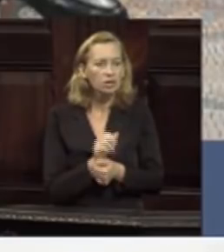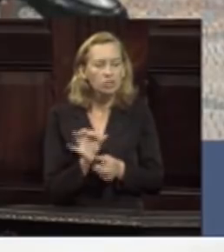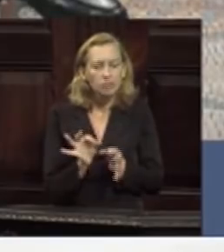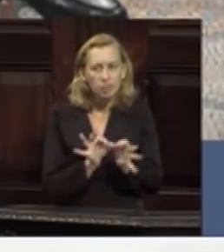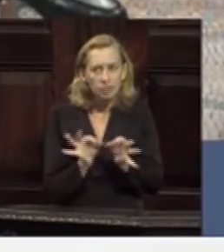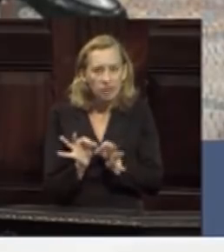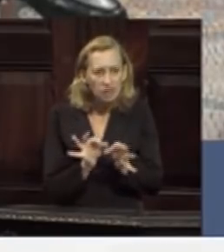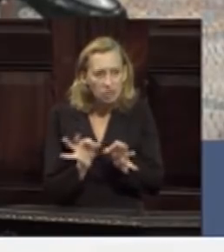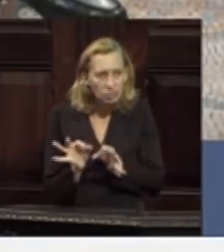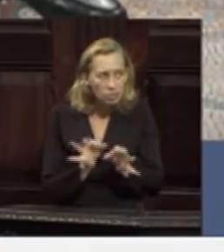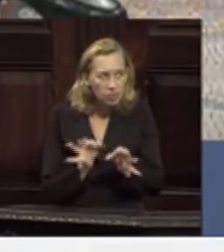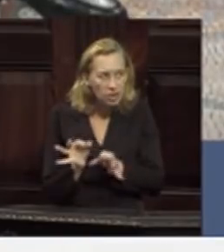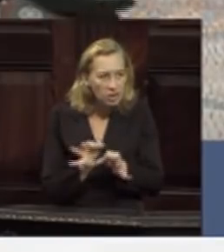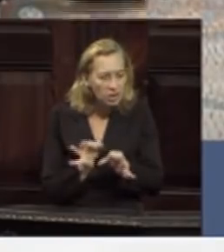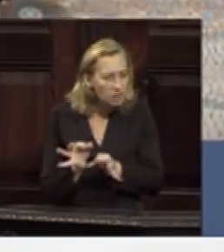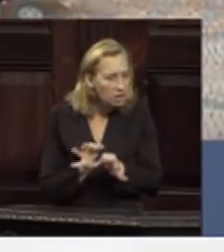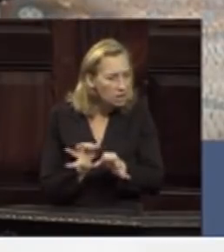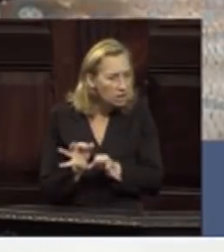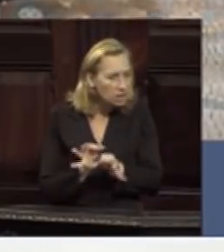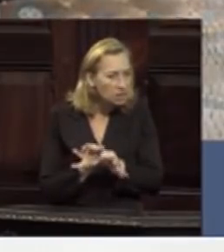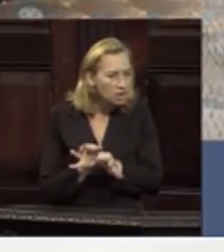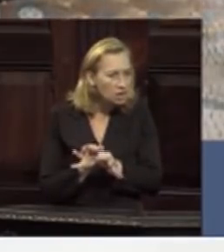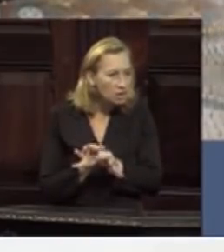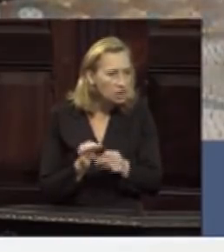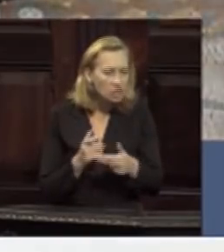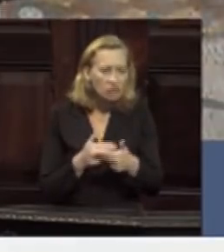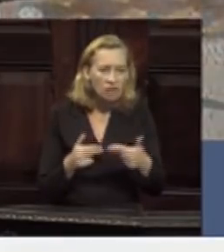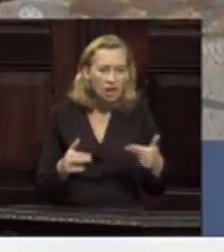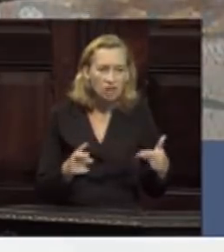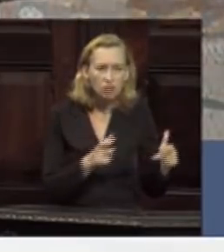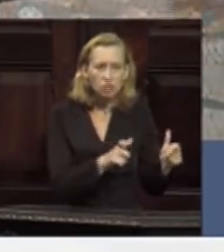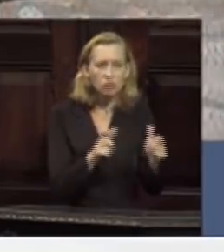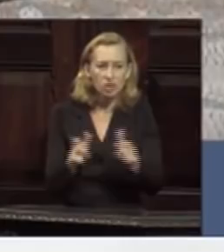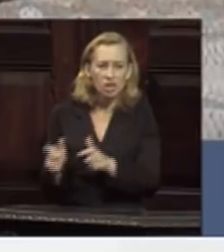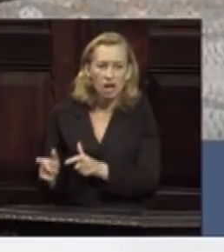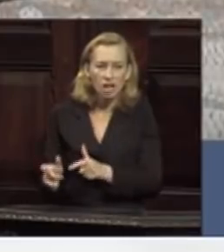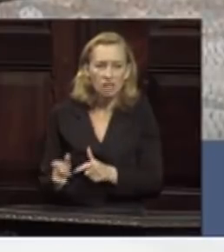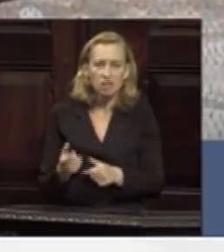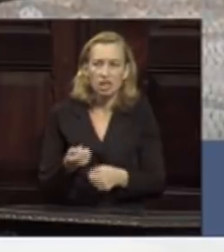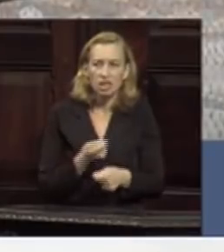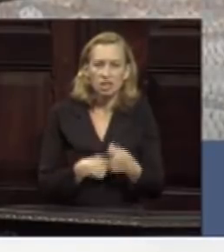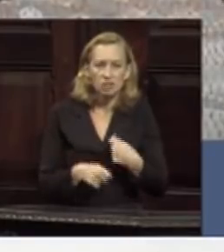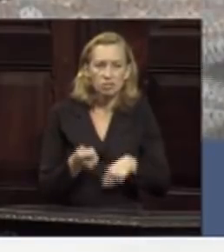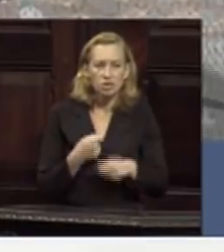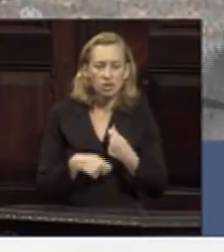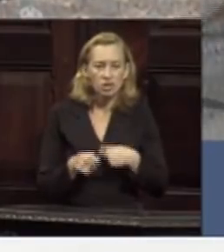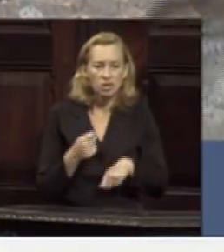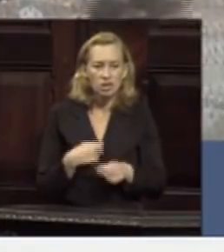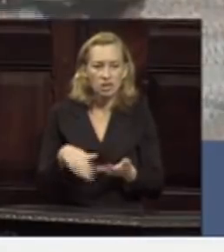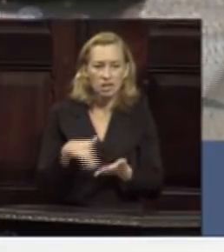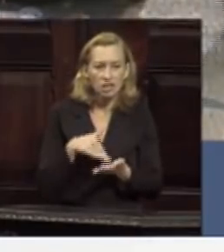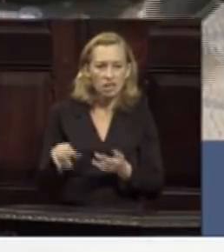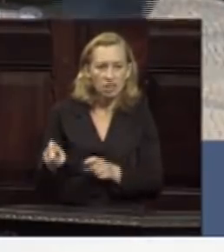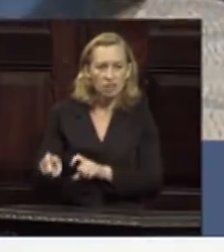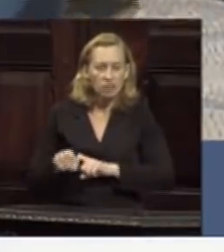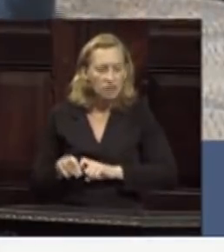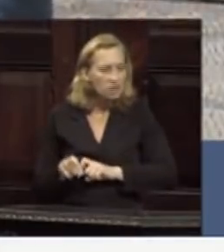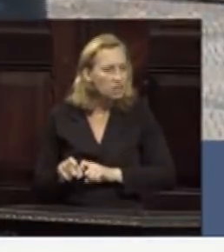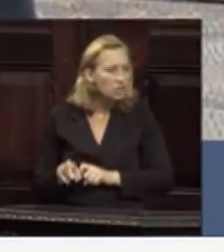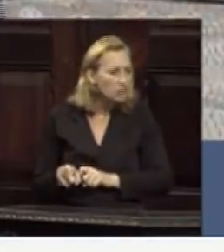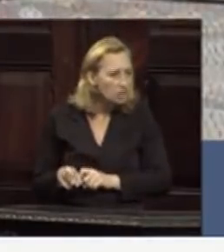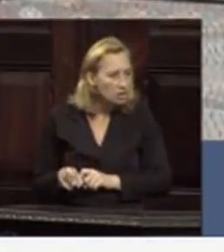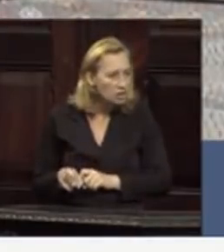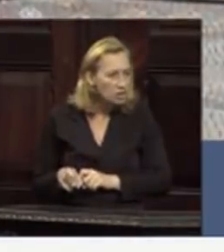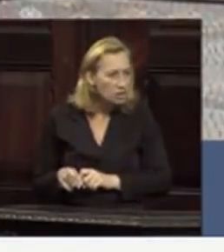microfone. Existe uma avaliação que vem de vários economistas, outros ex-secretários de Fazenda do Estado do Rio de Janeiro, de